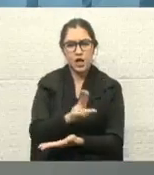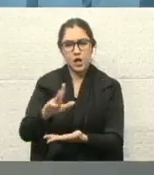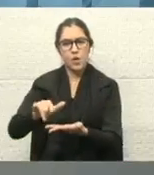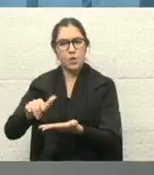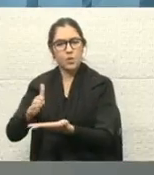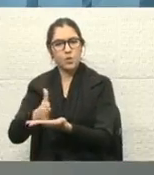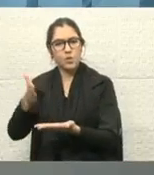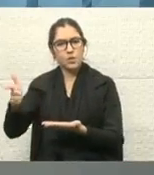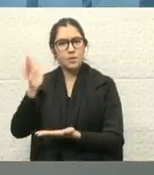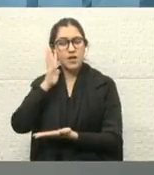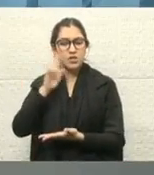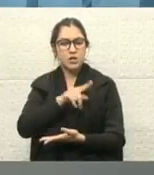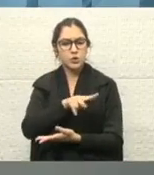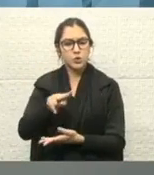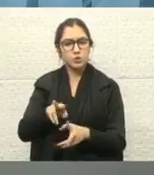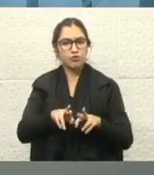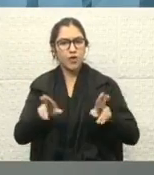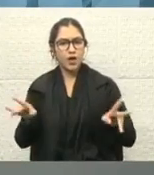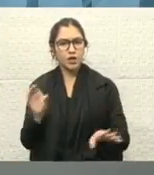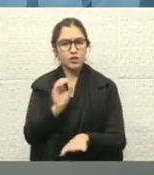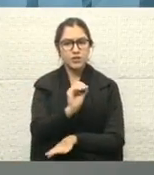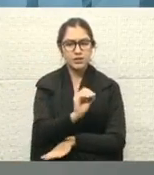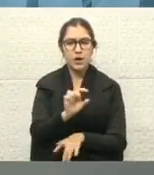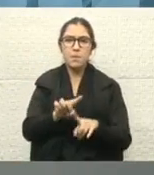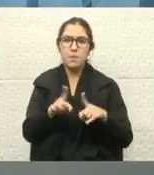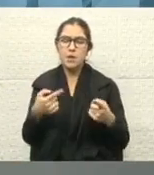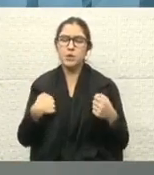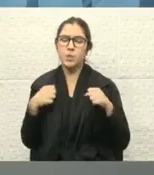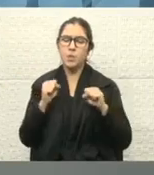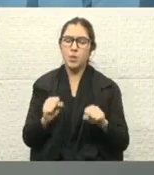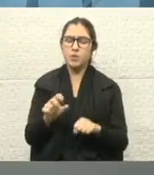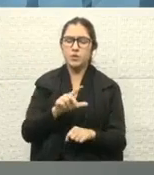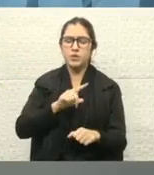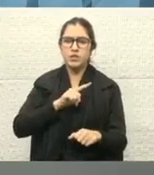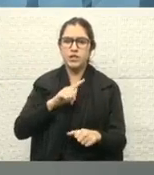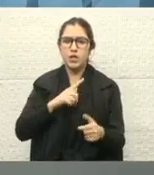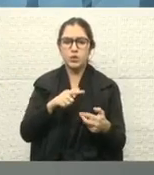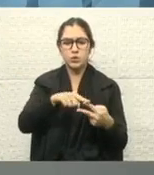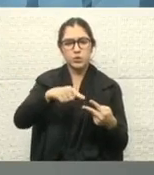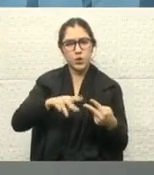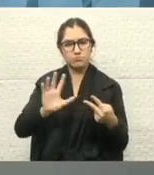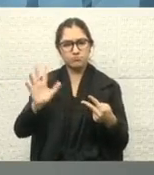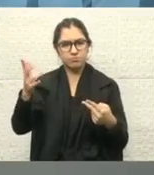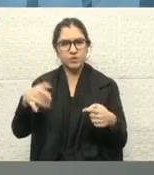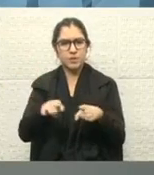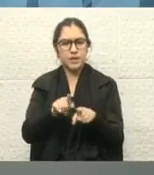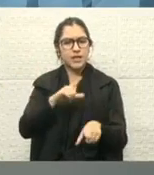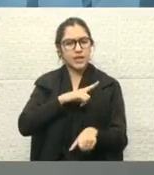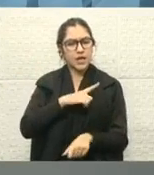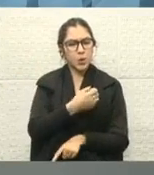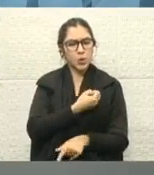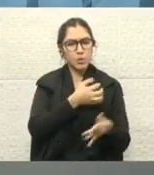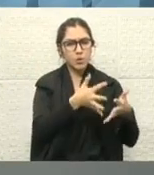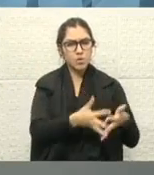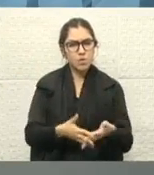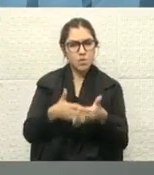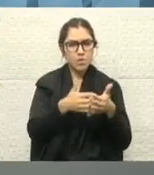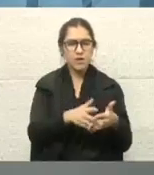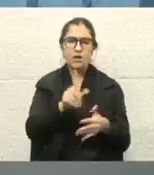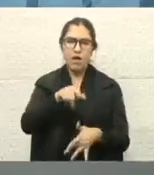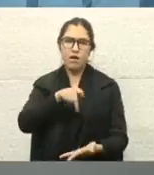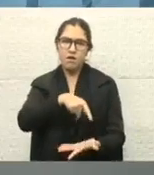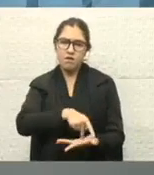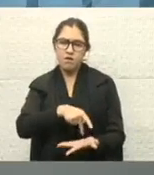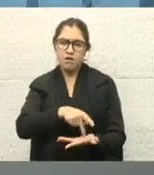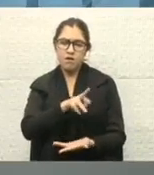imaginária, ambas diferentes de 0, mas eu posso ter esses outros dois casos. Ter um número complexo que é